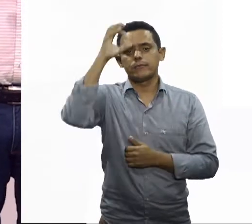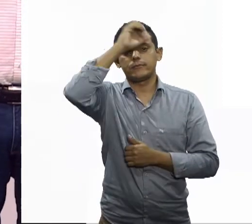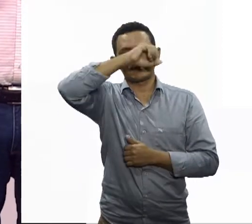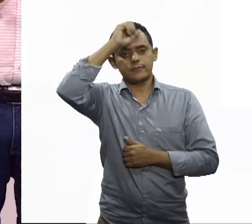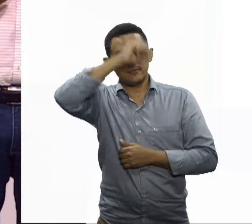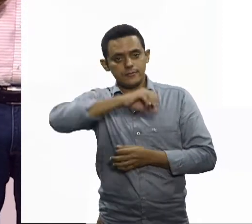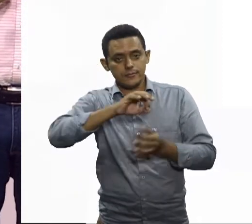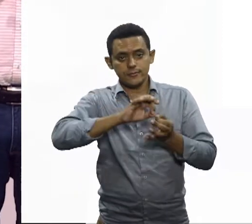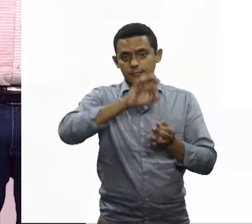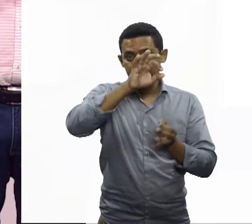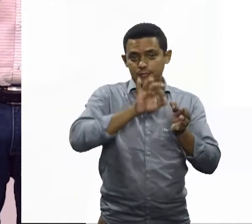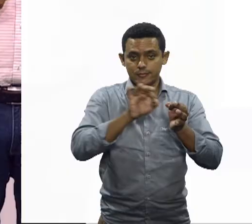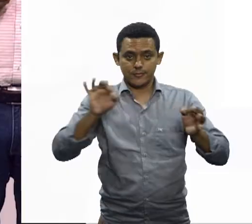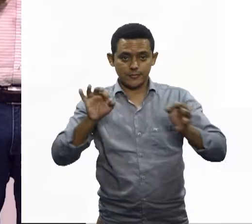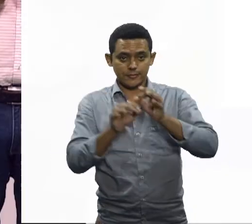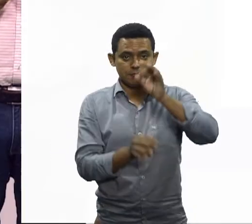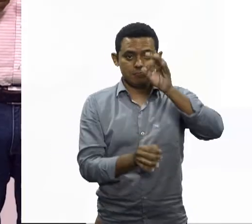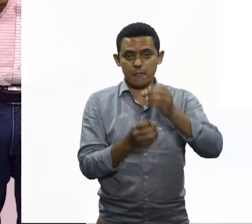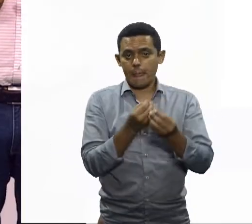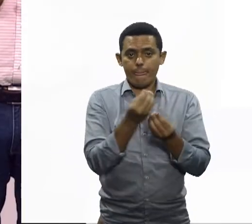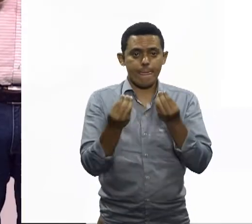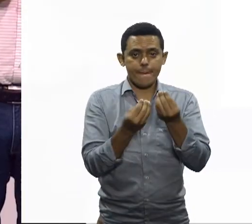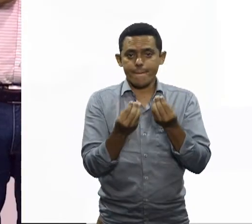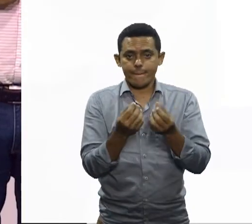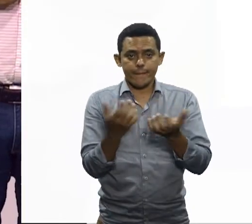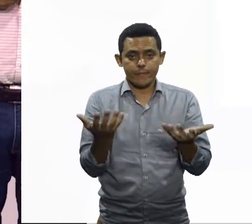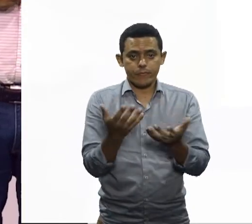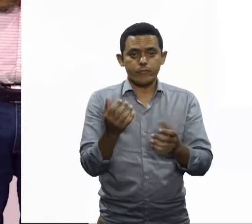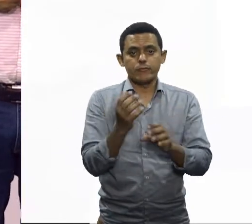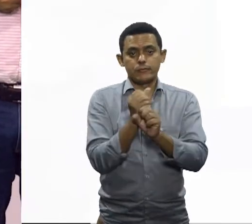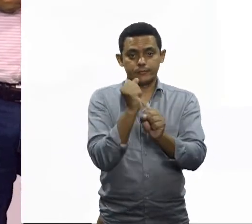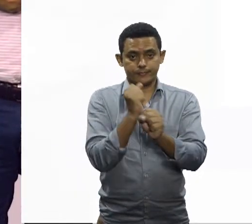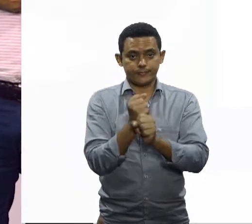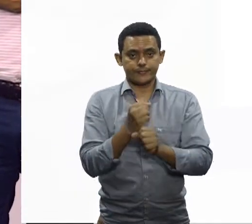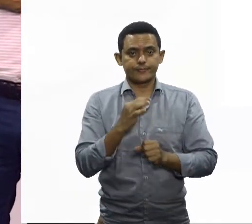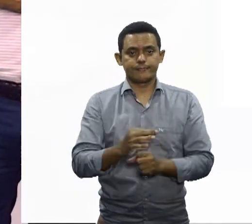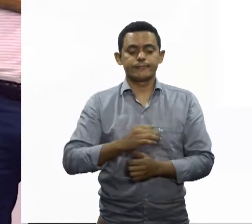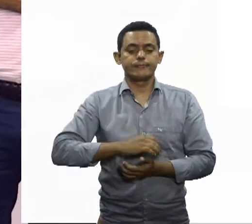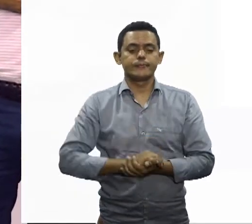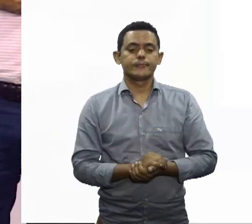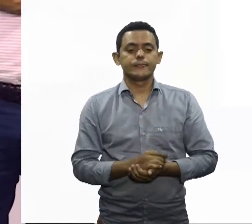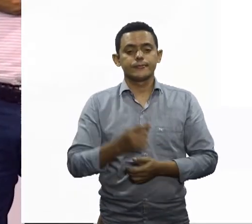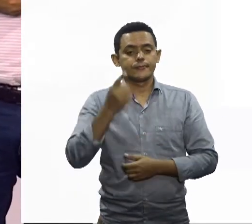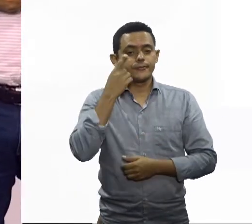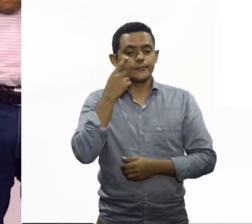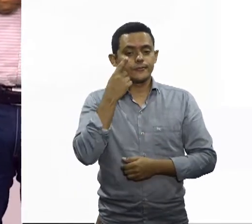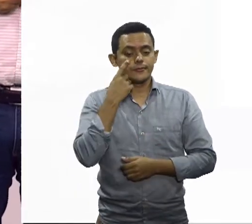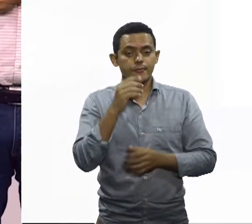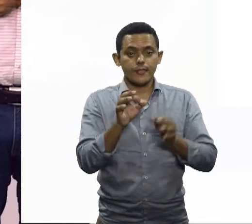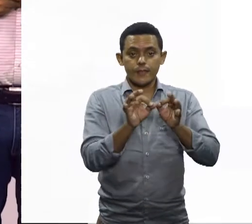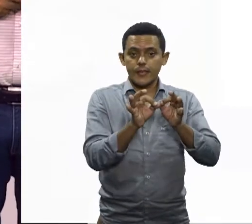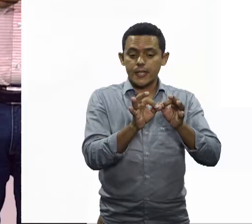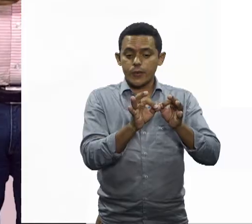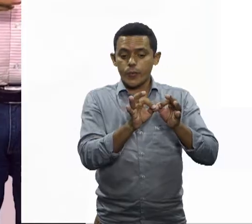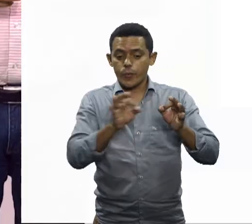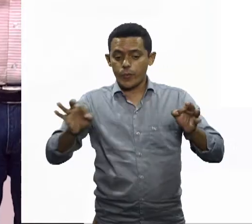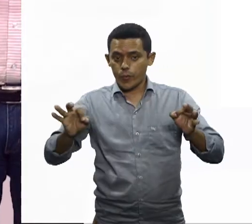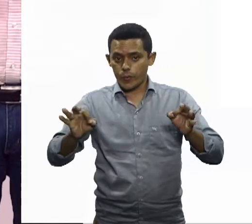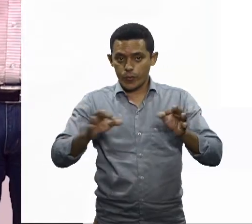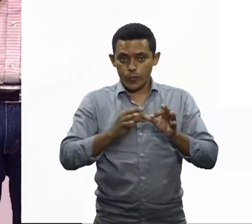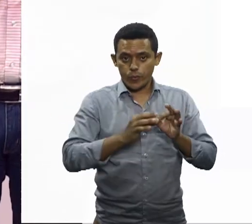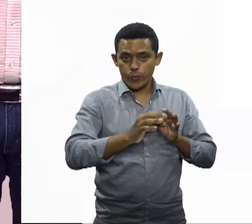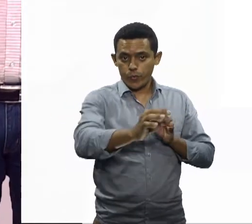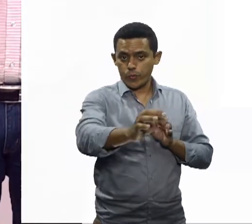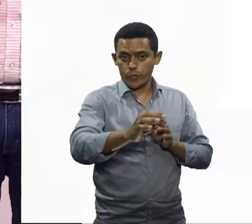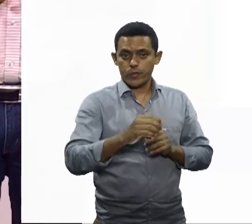medidas. Quais são essas medidas? Tem várias medidas para a gente trabalhar hoje. Então, a primeira delas vai ser a unidade de medida de comprimento. É aquela em que